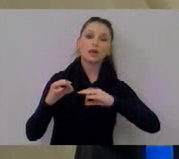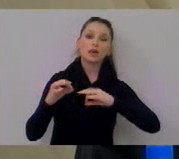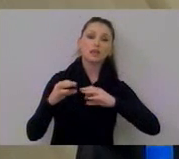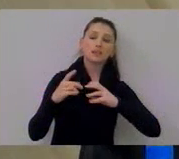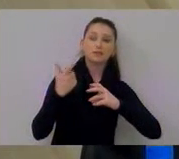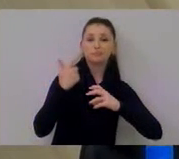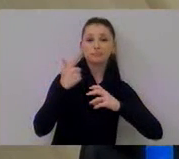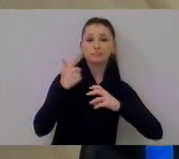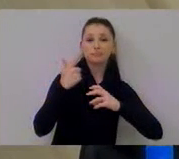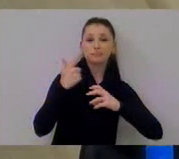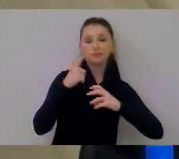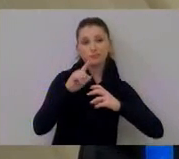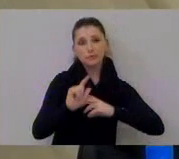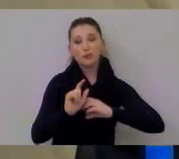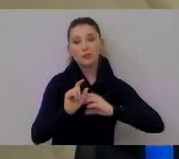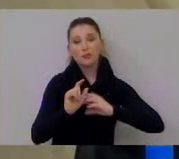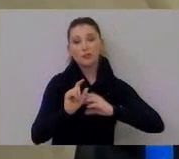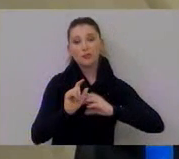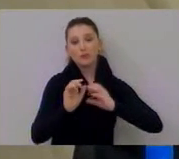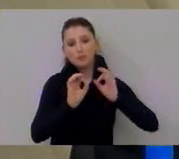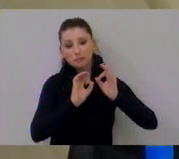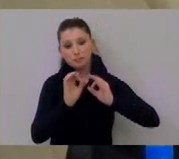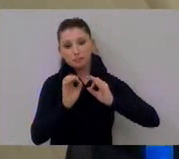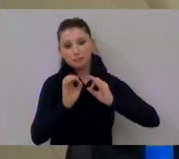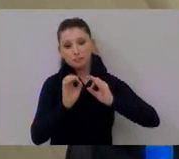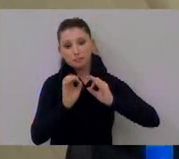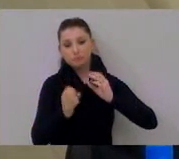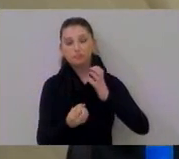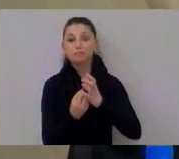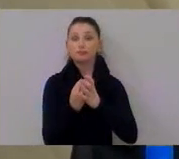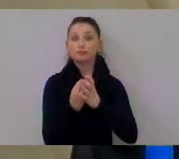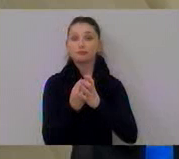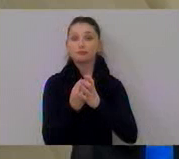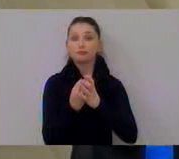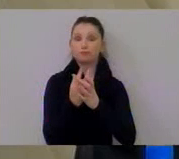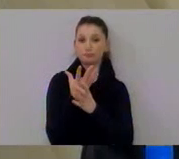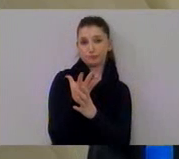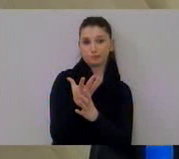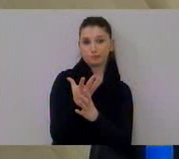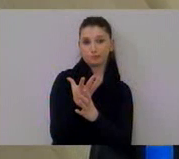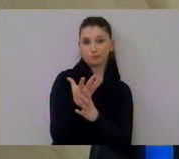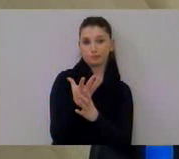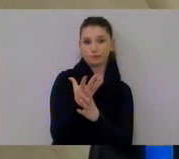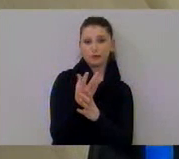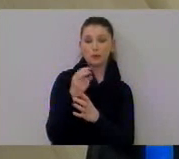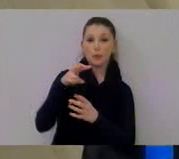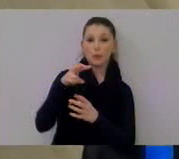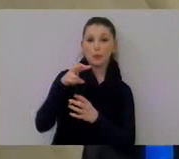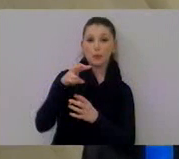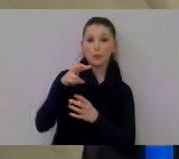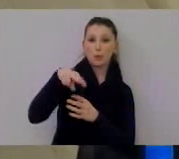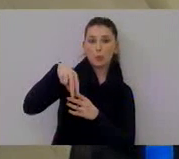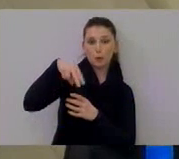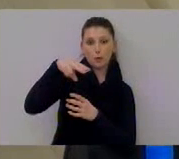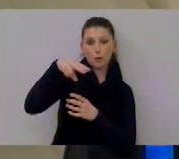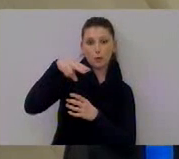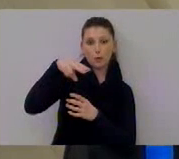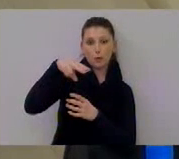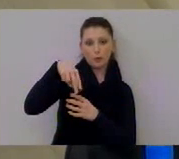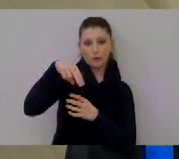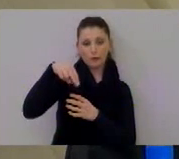revitalizada e inaugurada em novembro próximo passado.